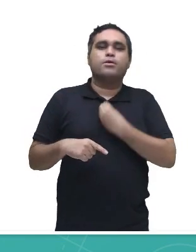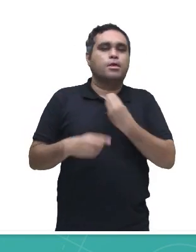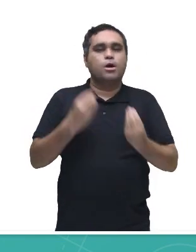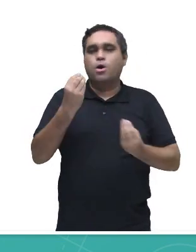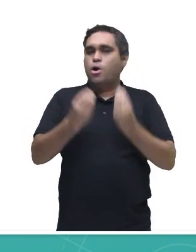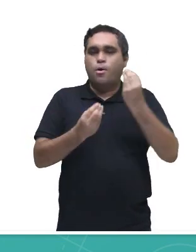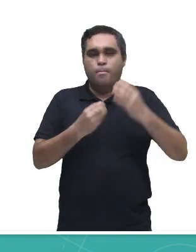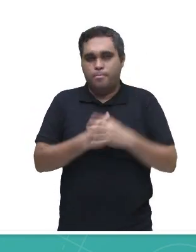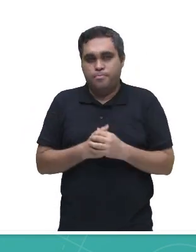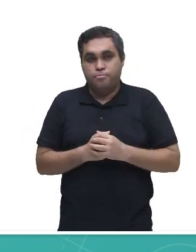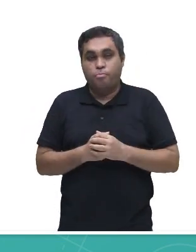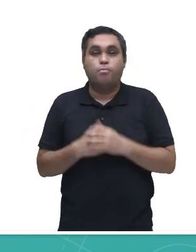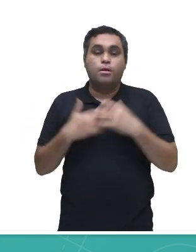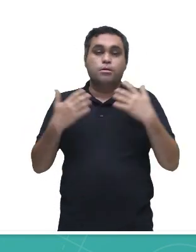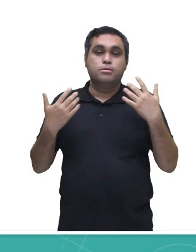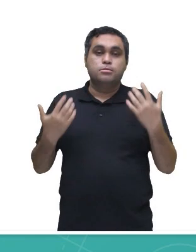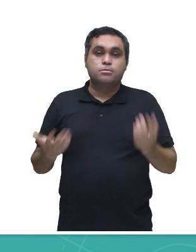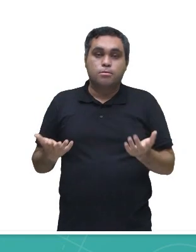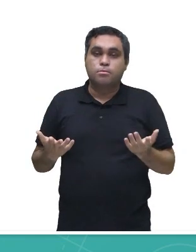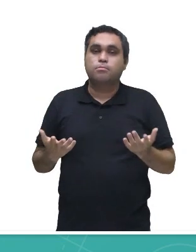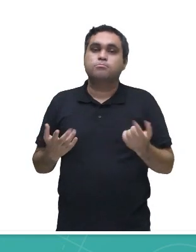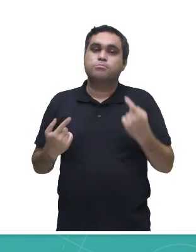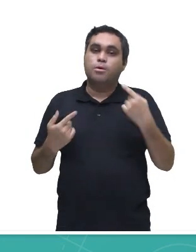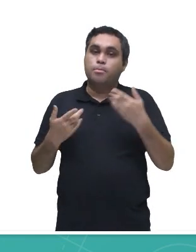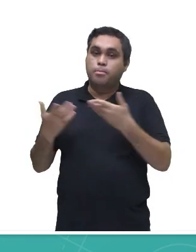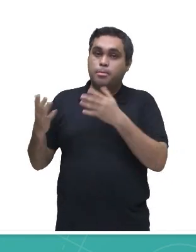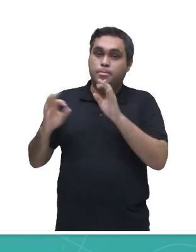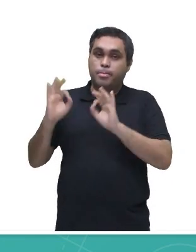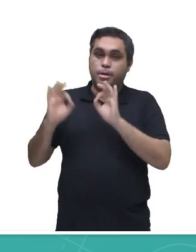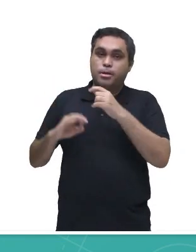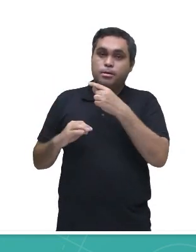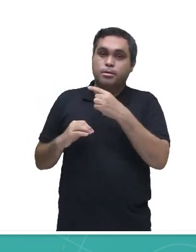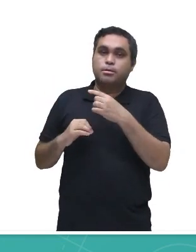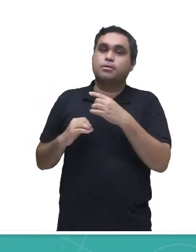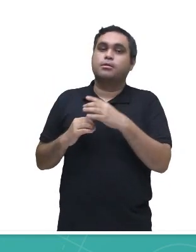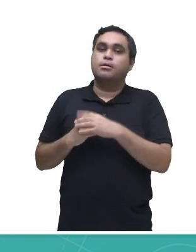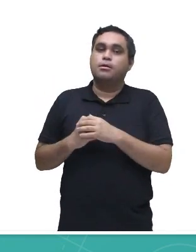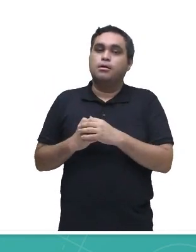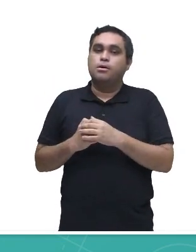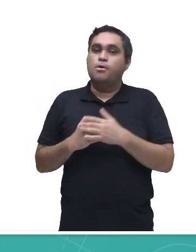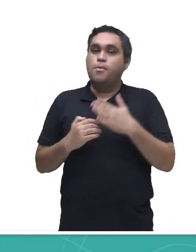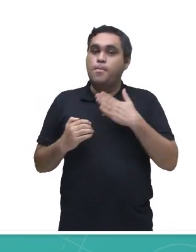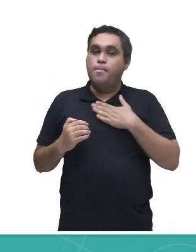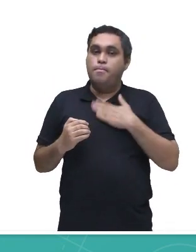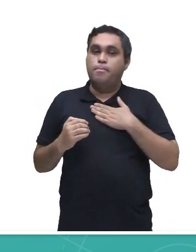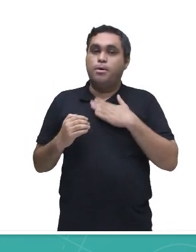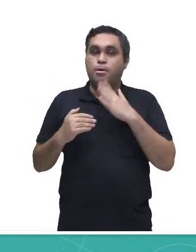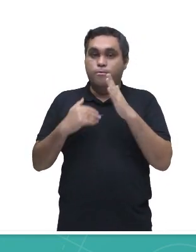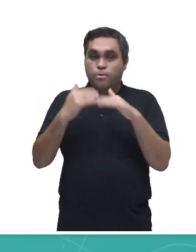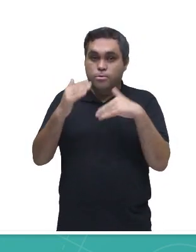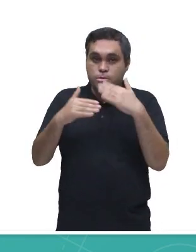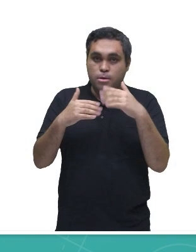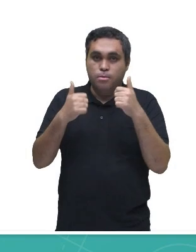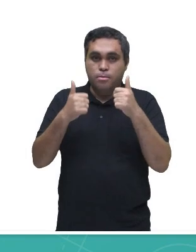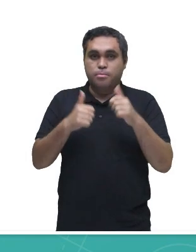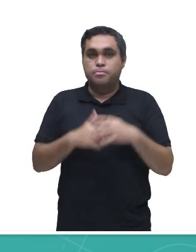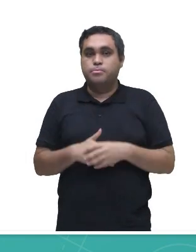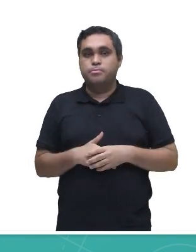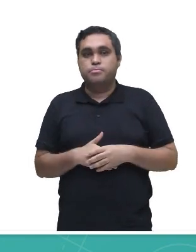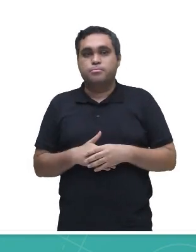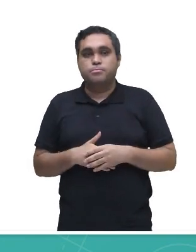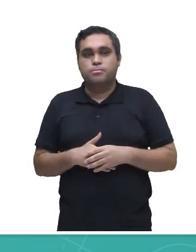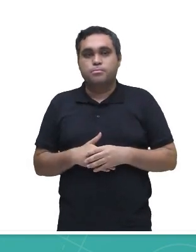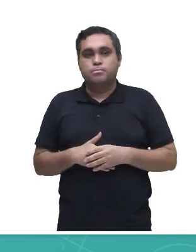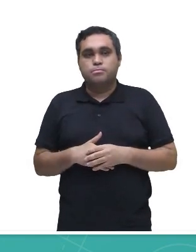um alfa aqui para vocês acompanharem comigo essa evolução. Vamos lá?